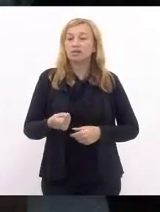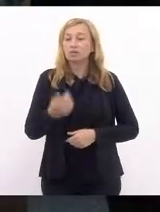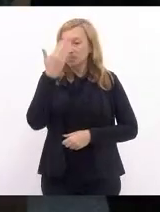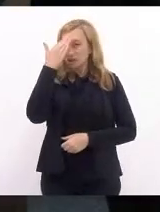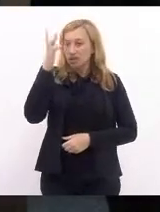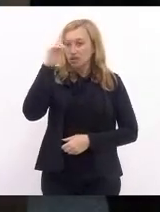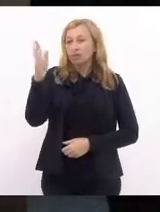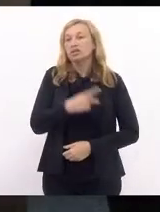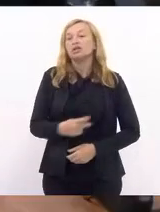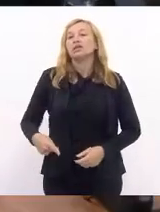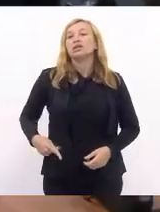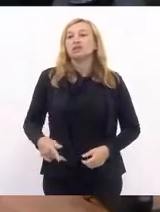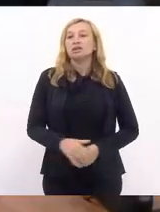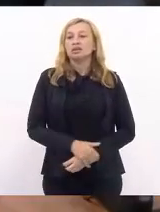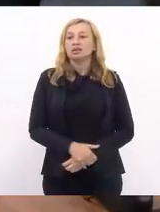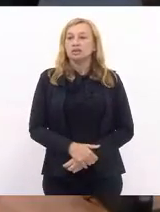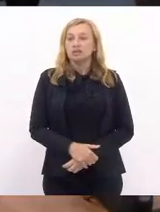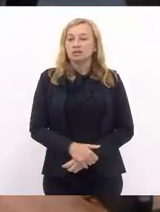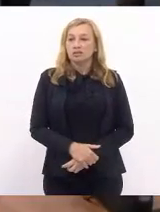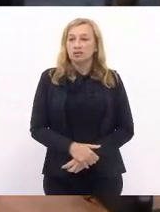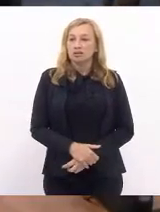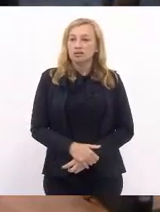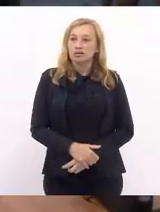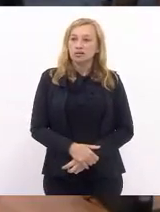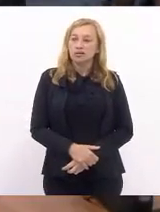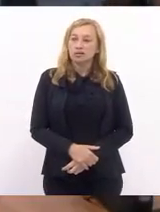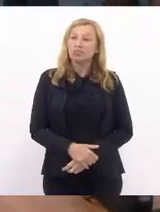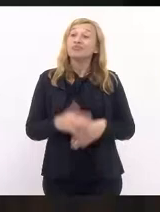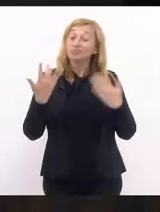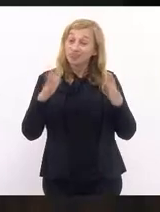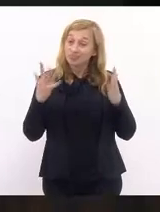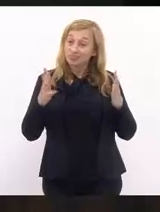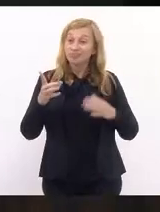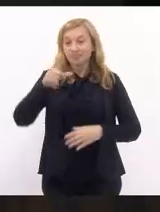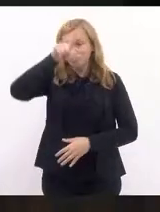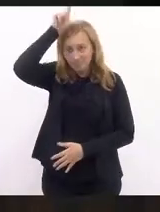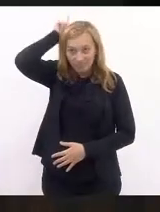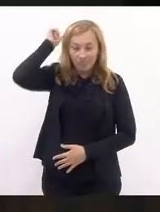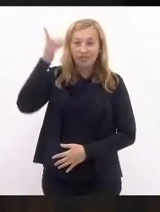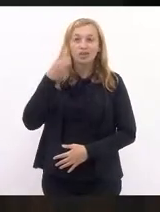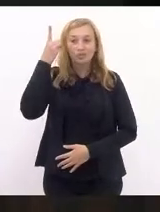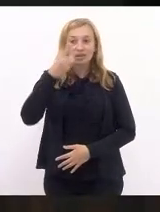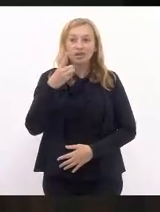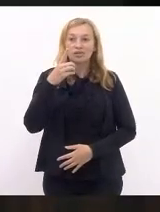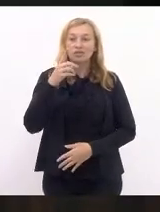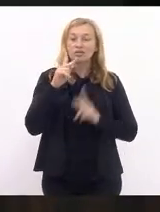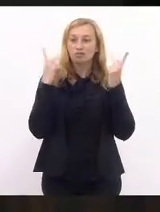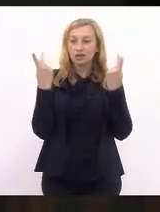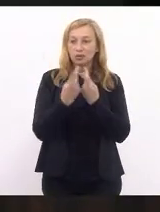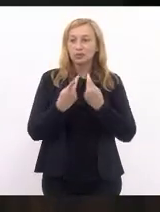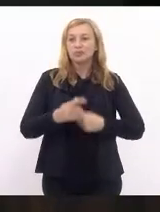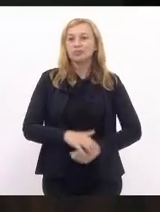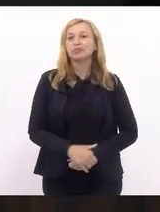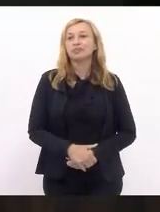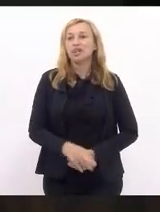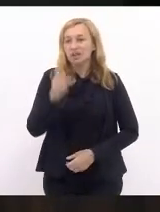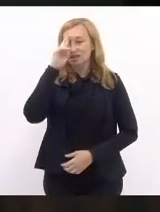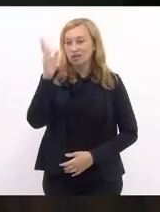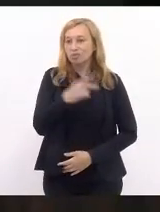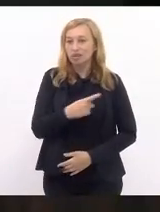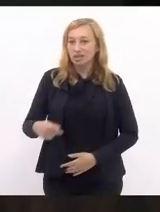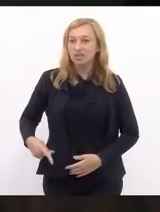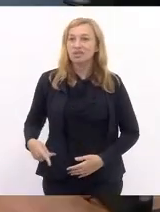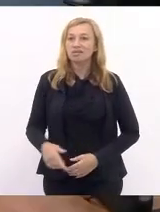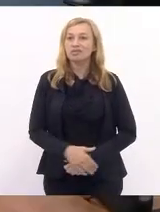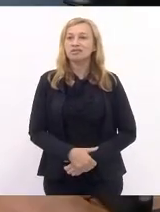eficaz Obrigado presidente e Parabéns Luiz gritar do Vando família o seu